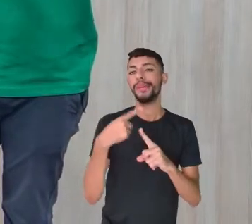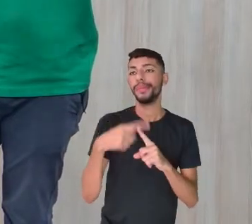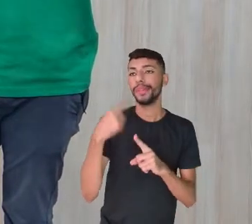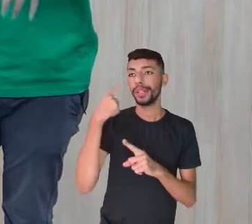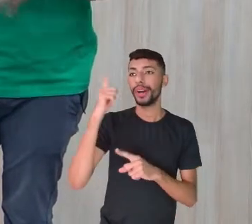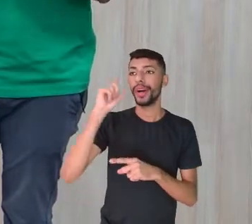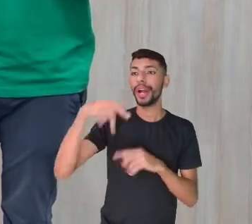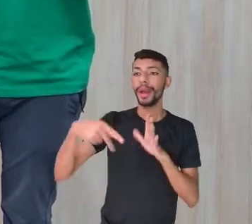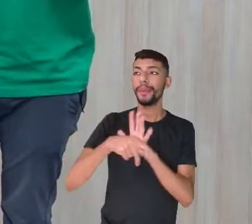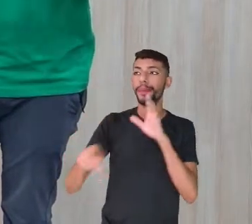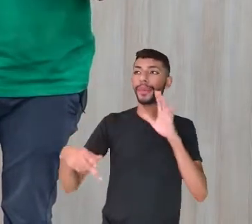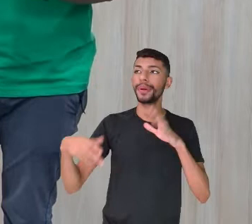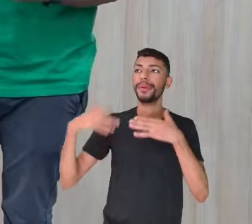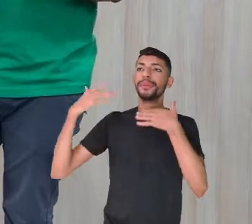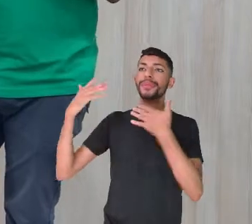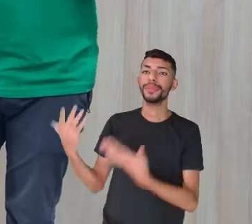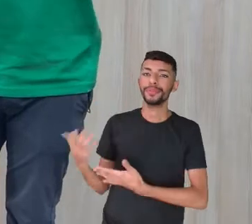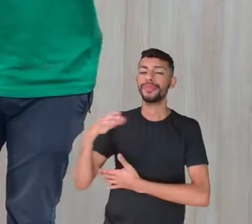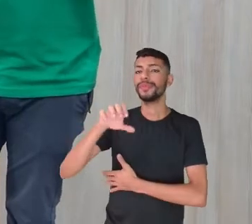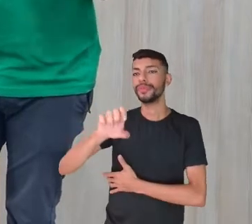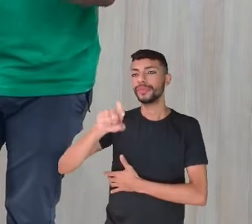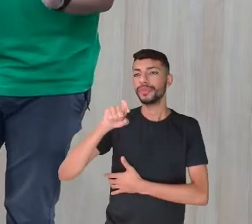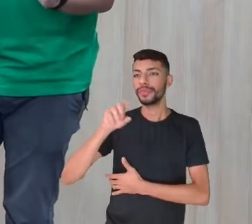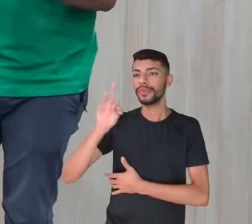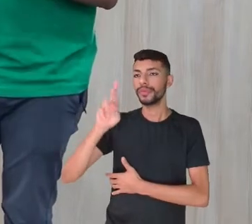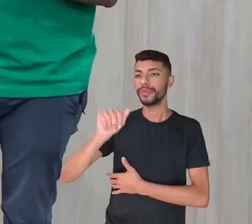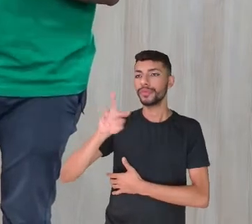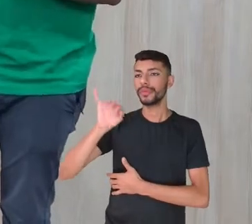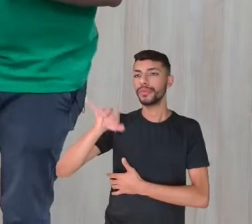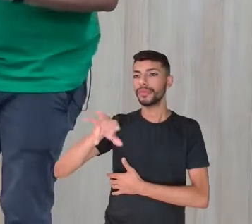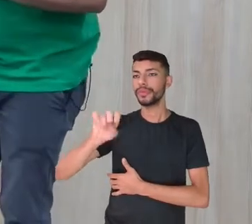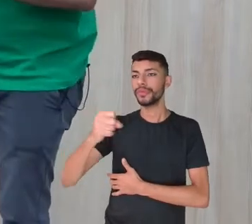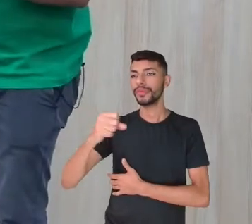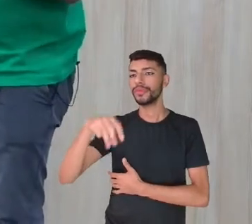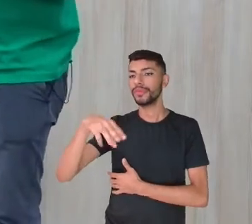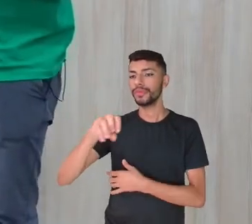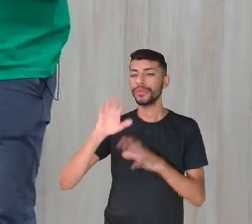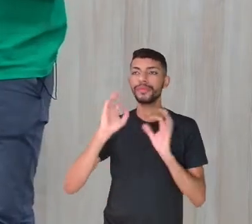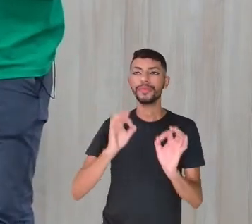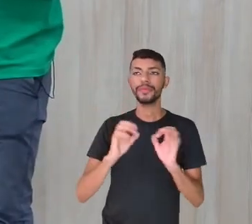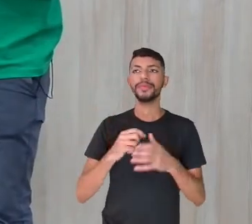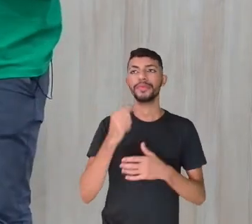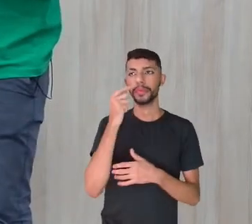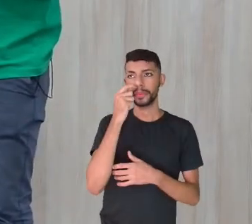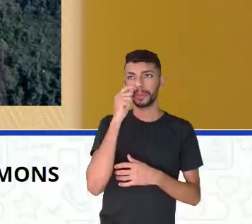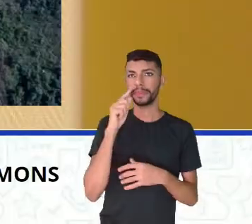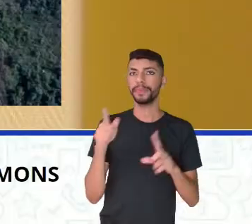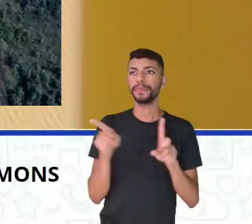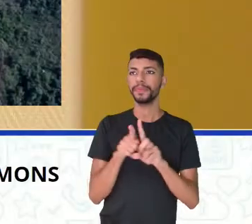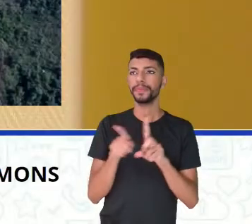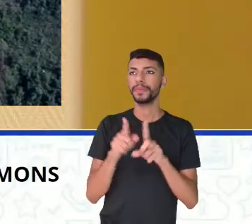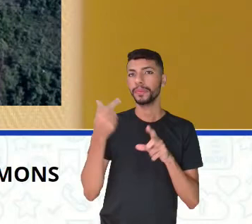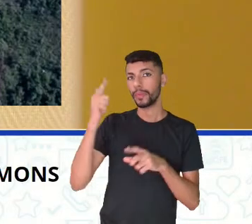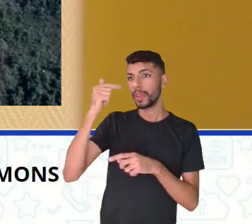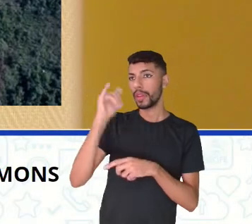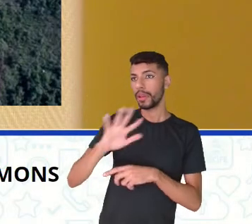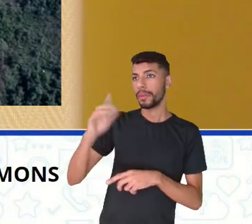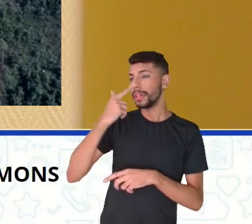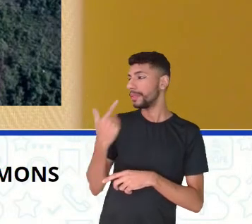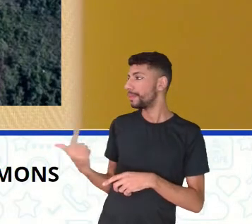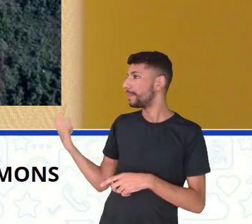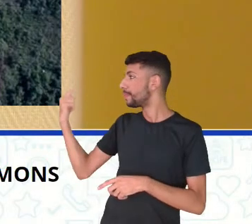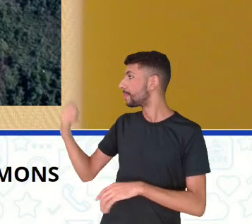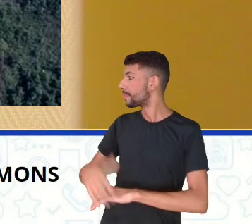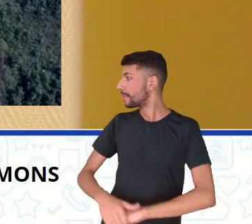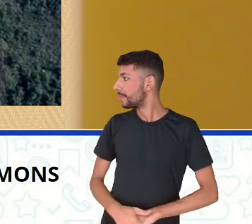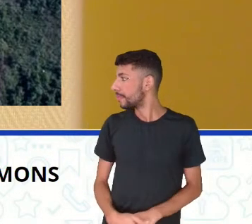do extrativismo, é o setor primário da economia, tá? Então, outra aqui, ó, outra imagem,